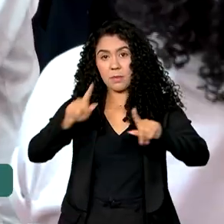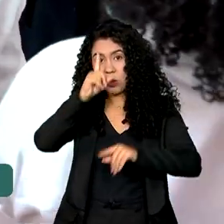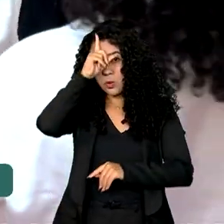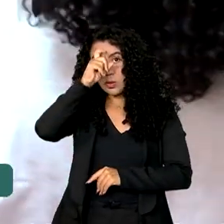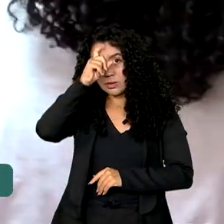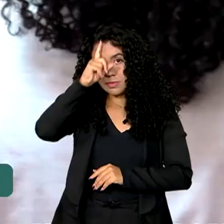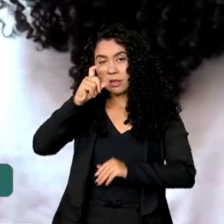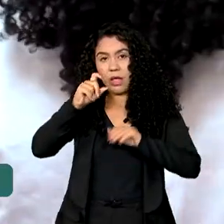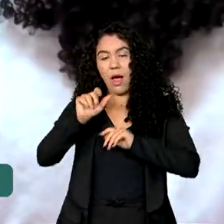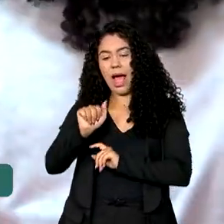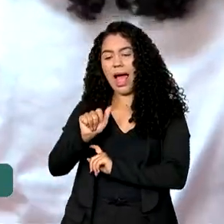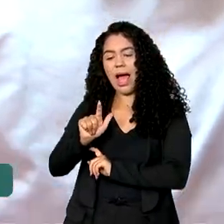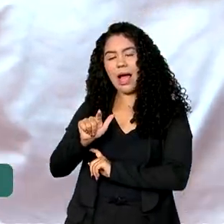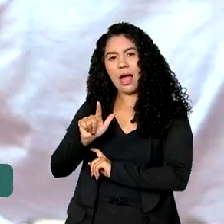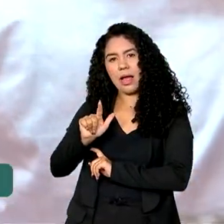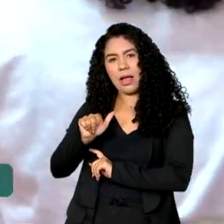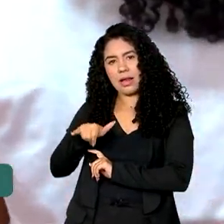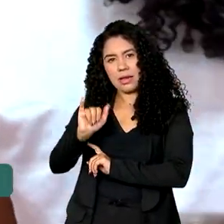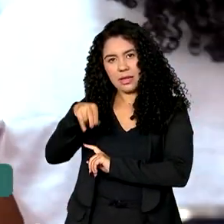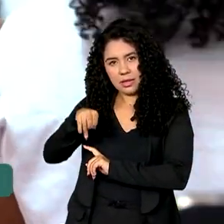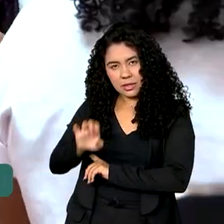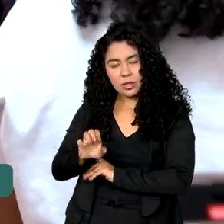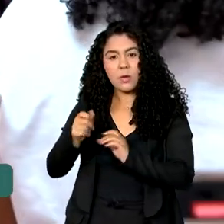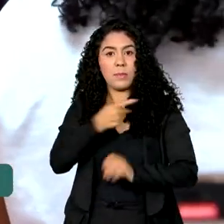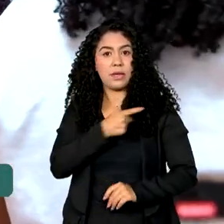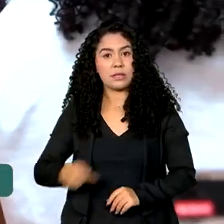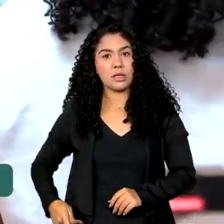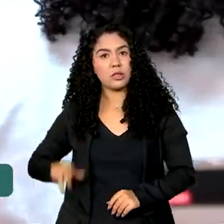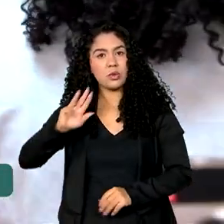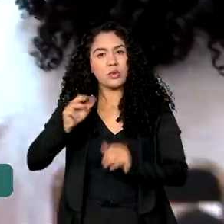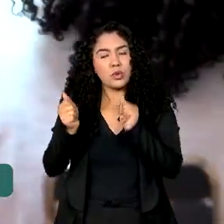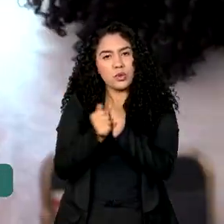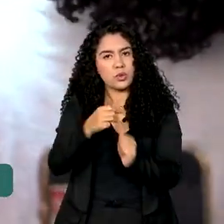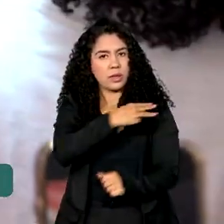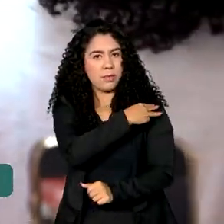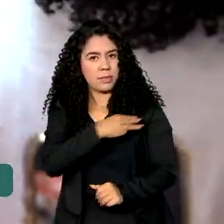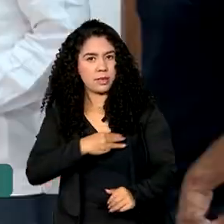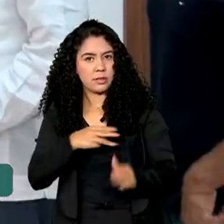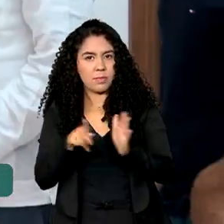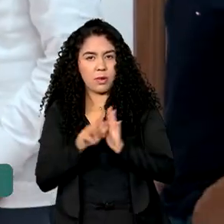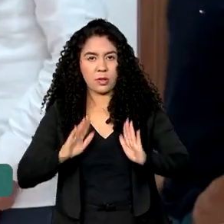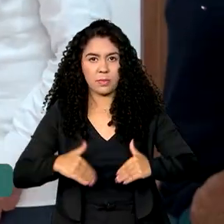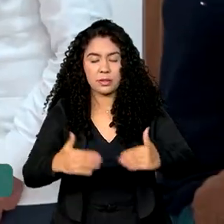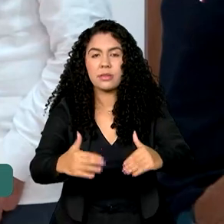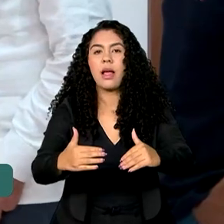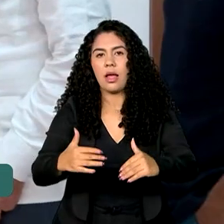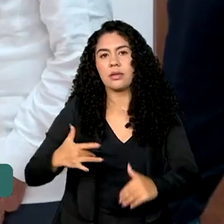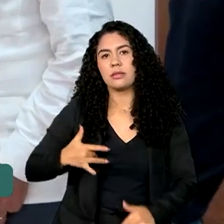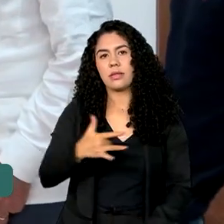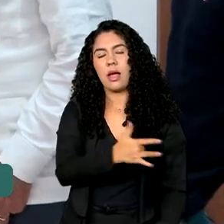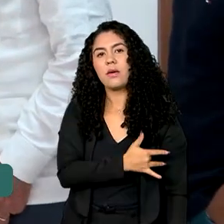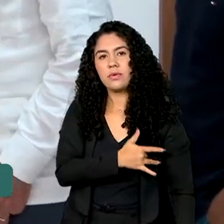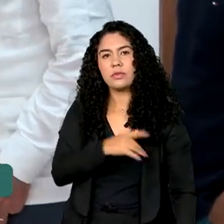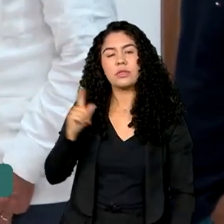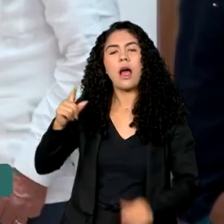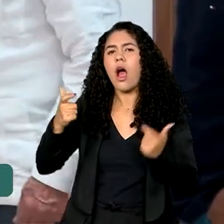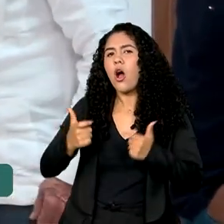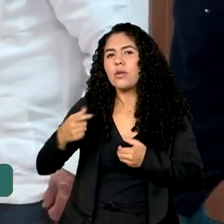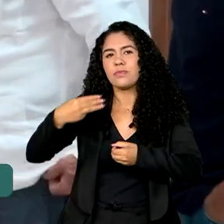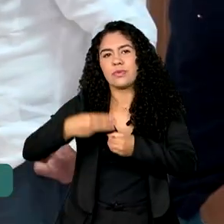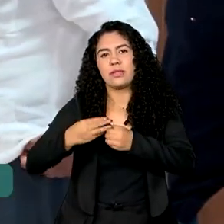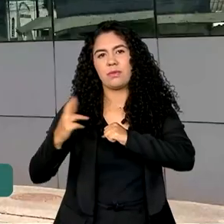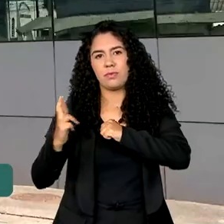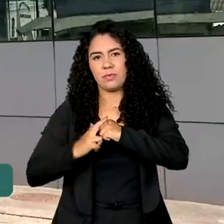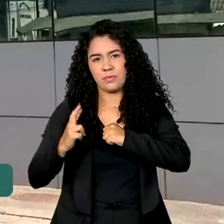o presidente Lula e a ministra da Saúde inauguraram em Belford Roxo, no Rio de Janeiro, o